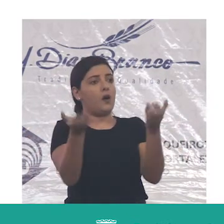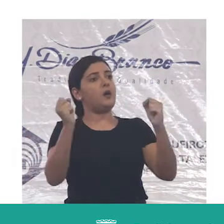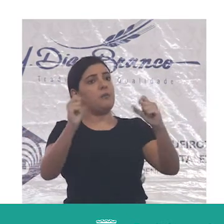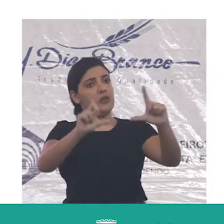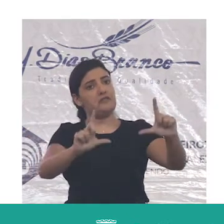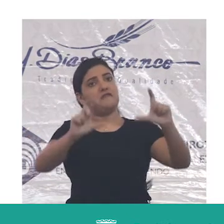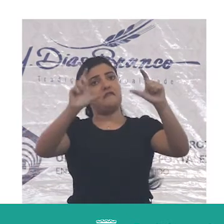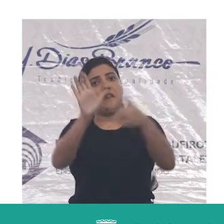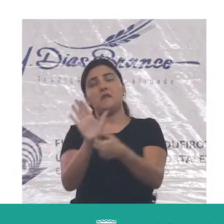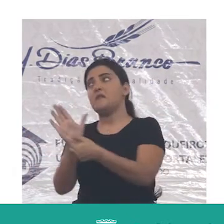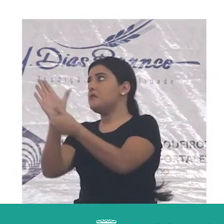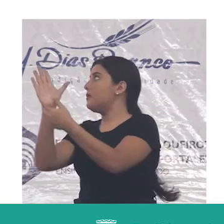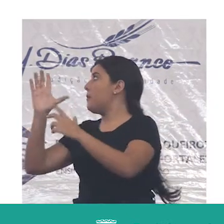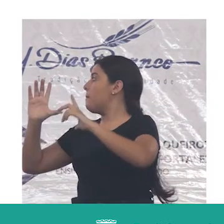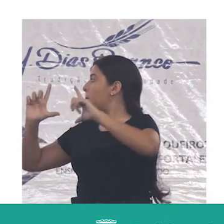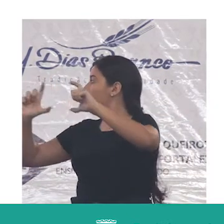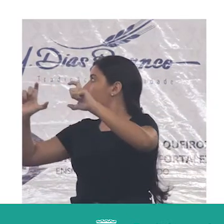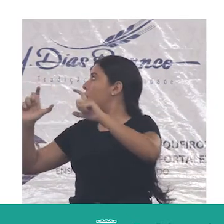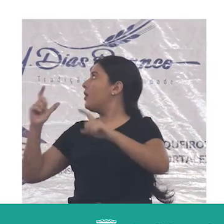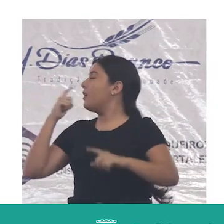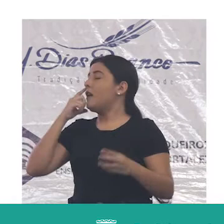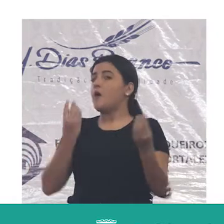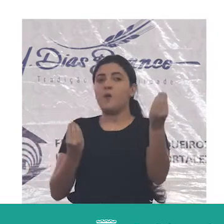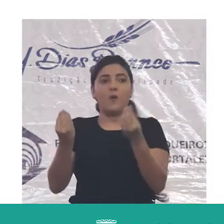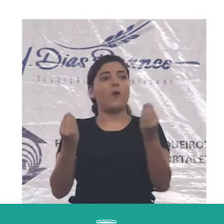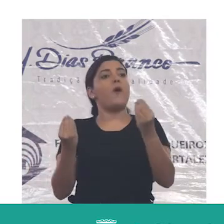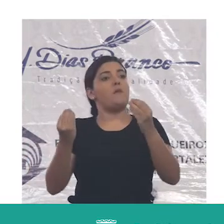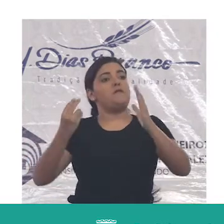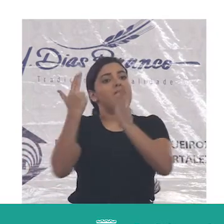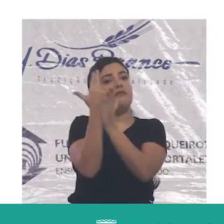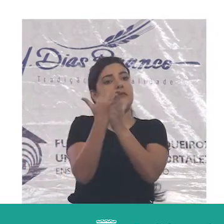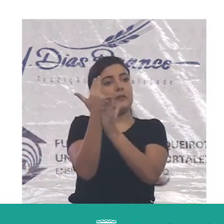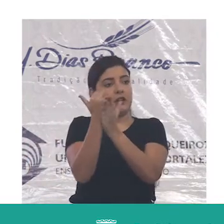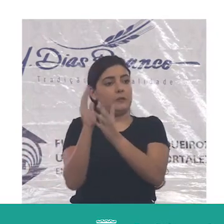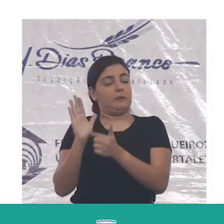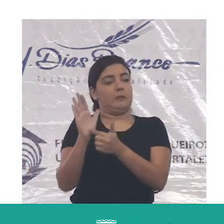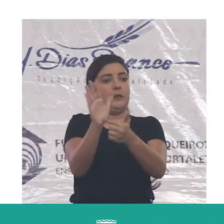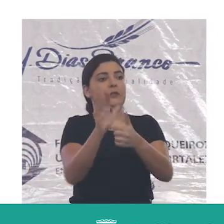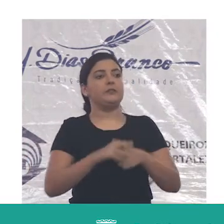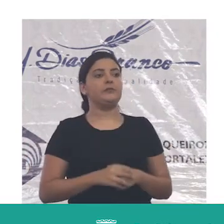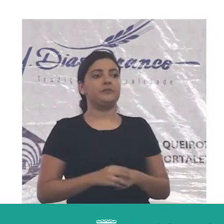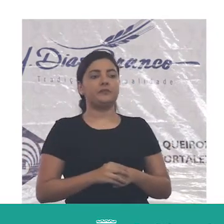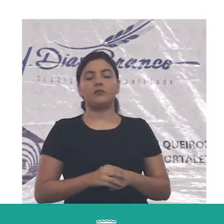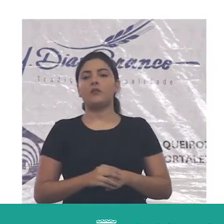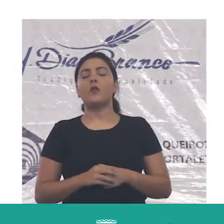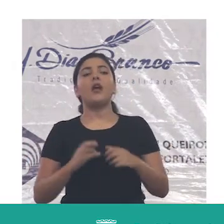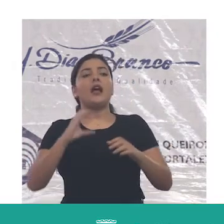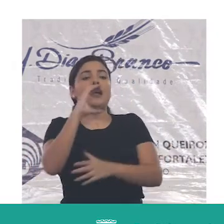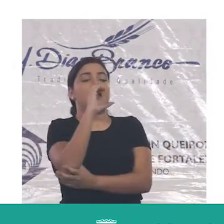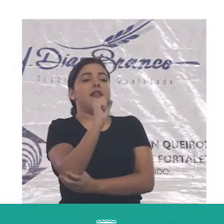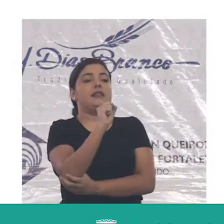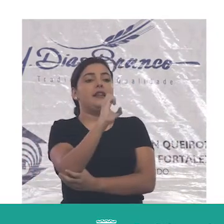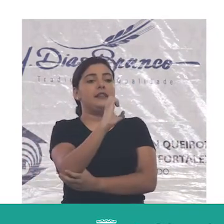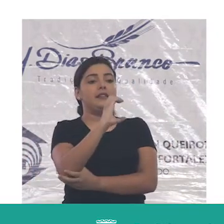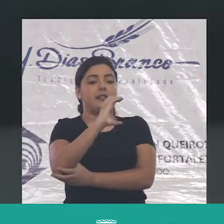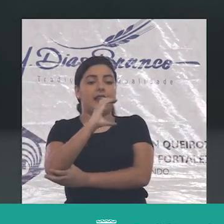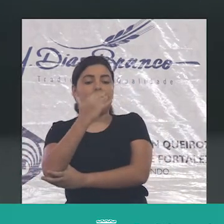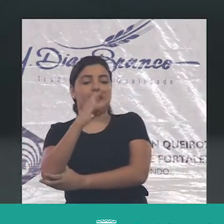Ou então tente enxergar bem as figuras aí. O que é secção?